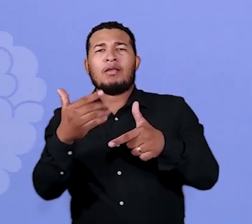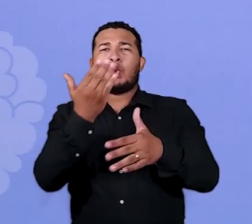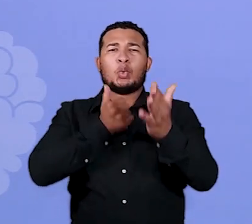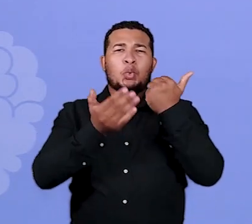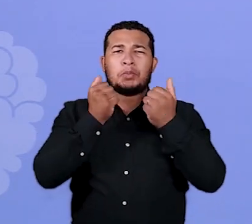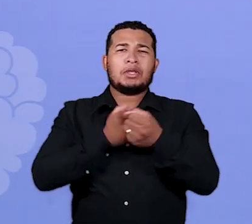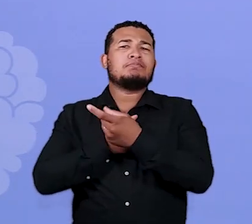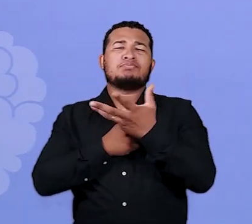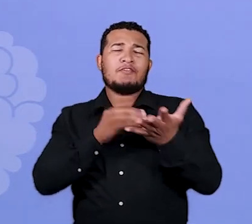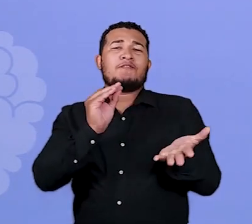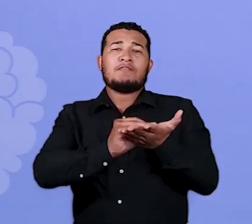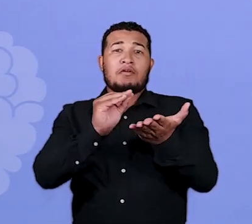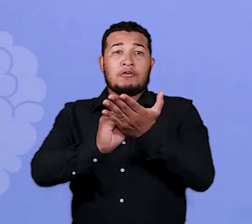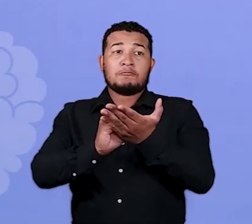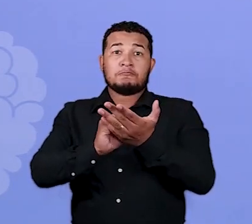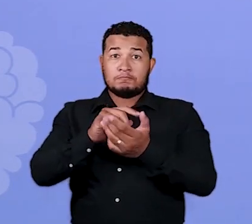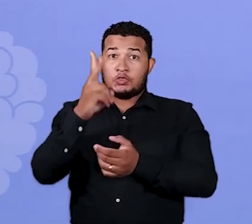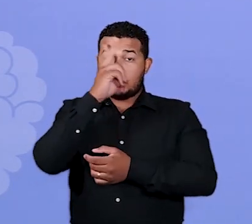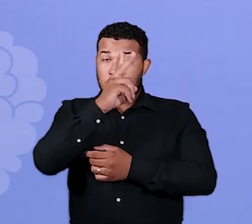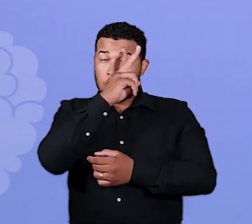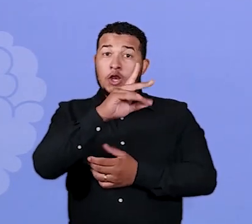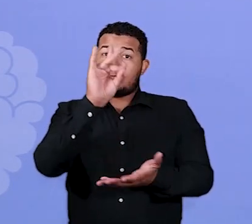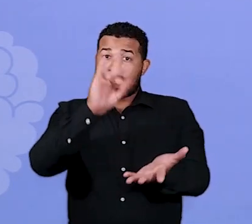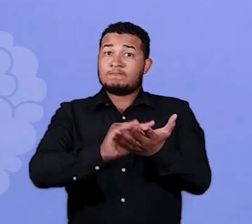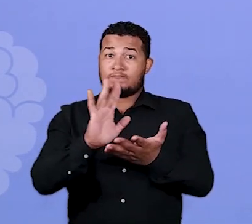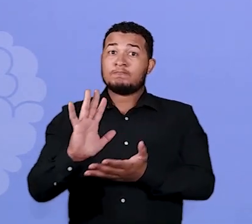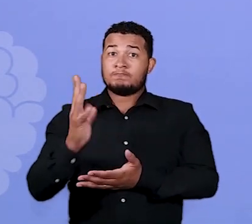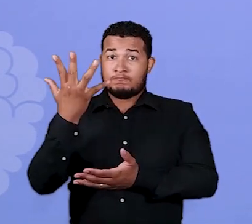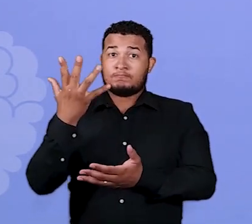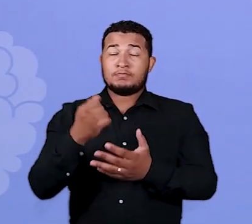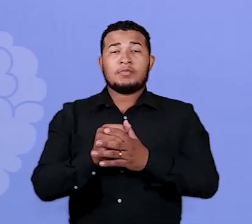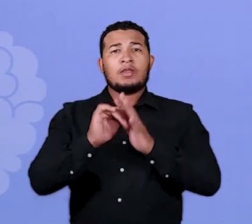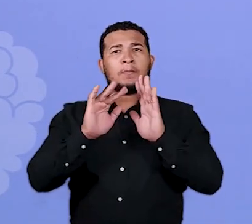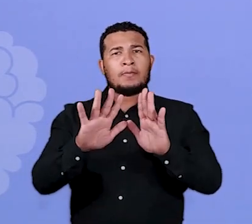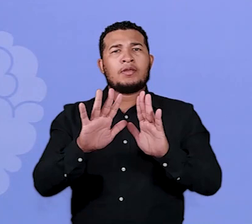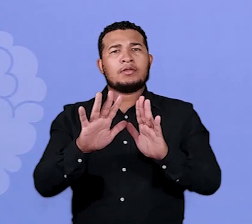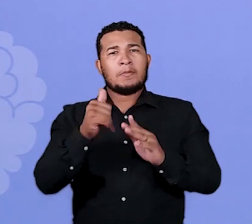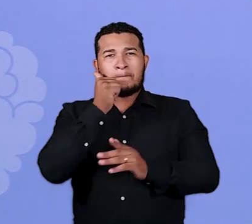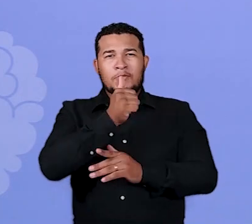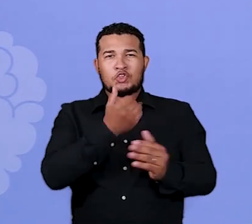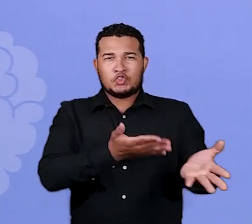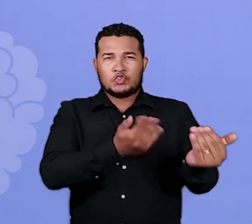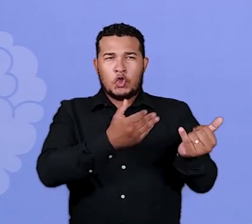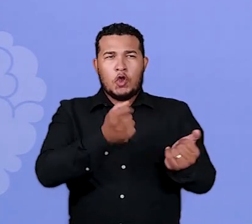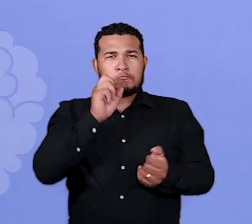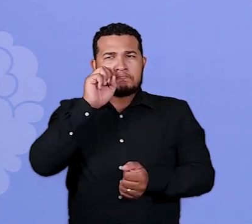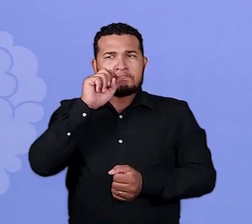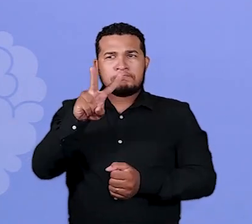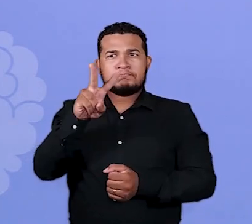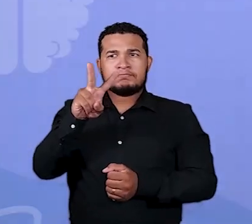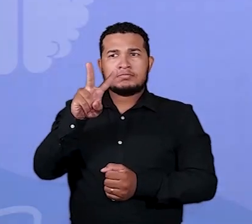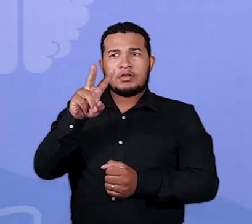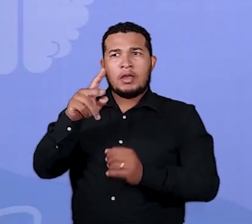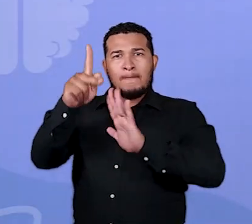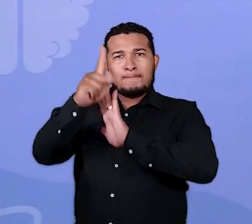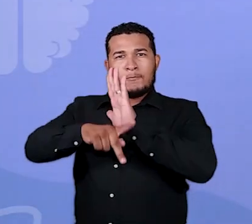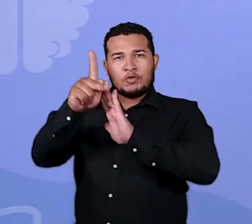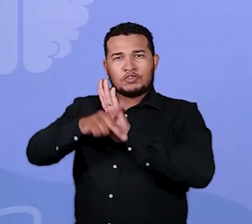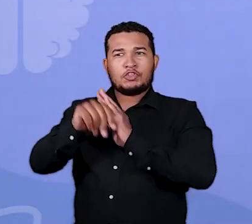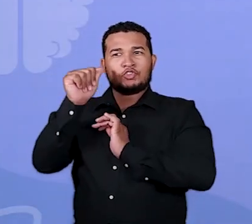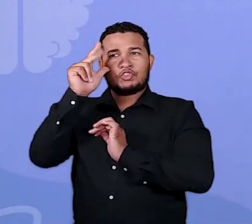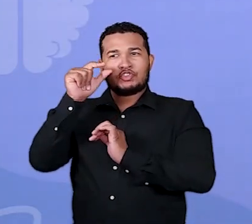Um professor começou a desenvolver naquela comunidade um projeto de xadrez, e ela chegou e observou as pessoas jogando. O professor